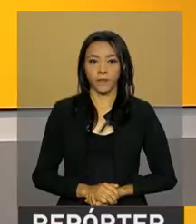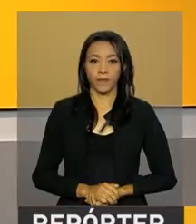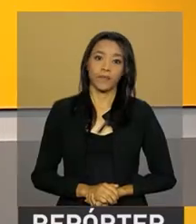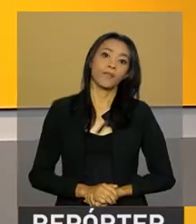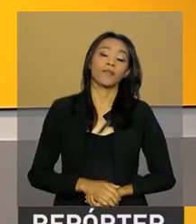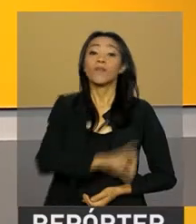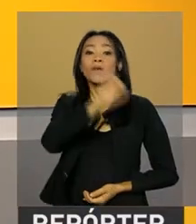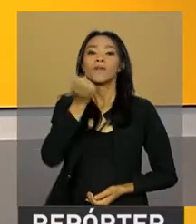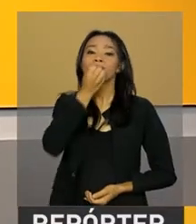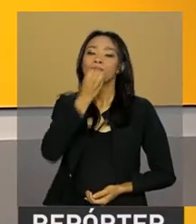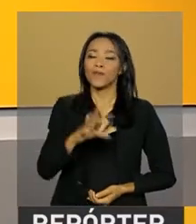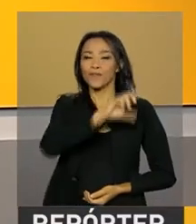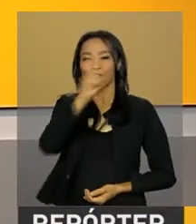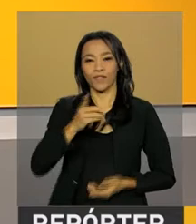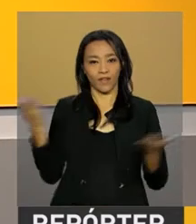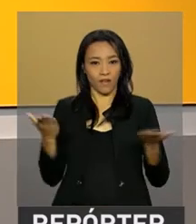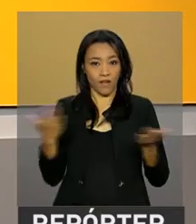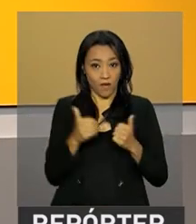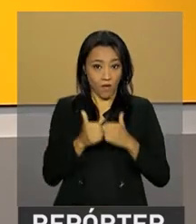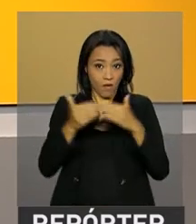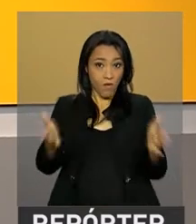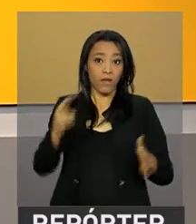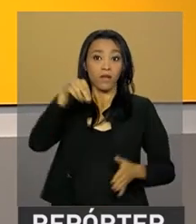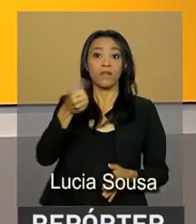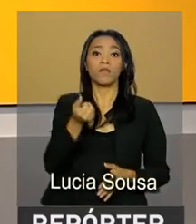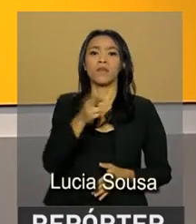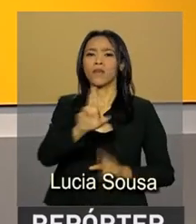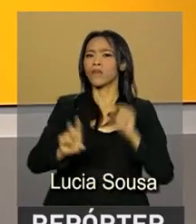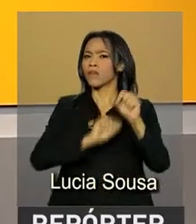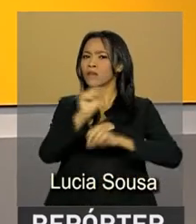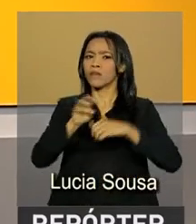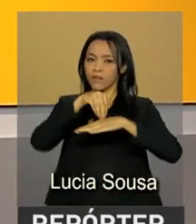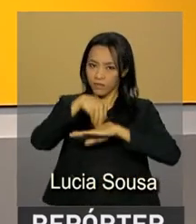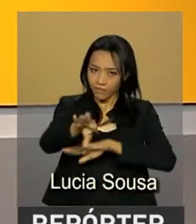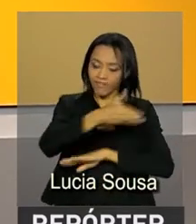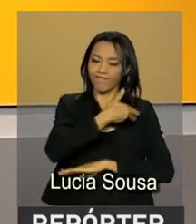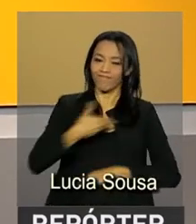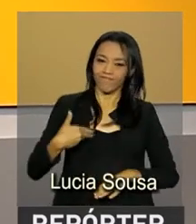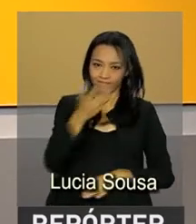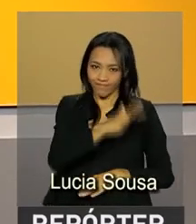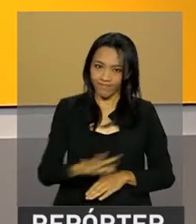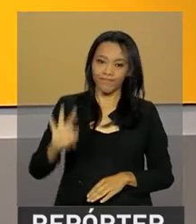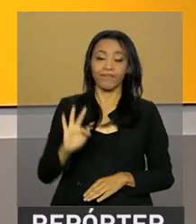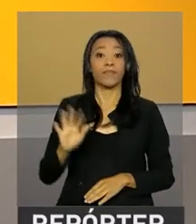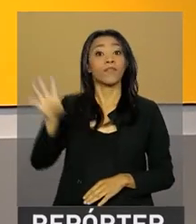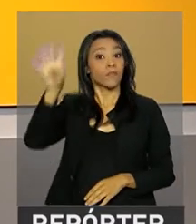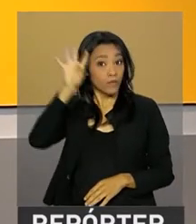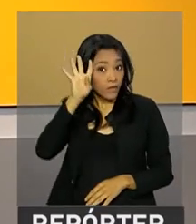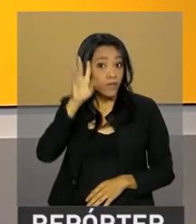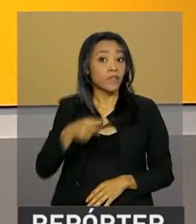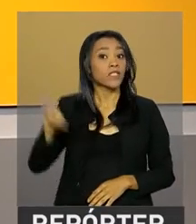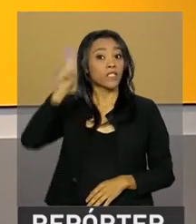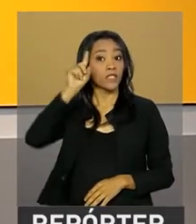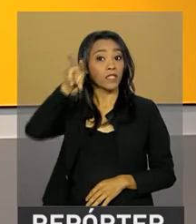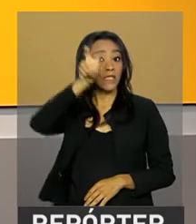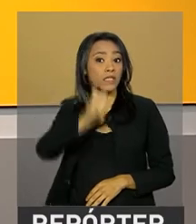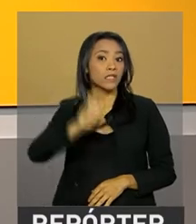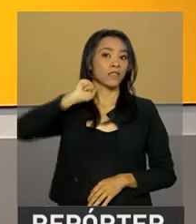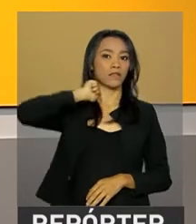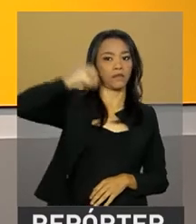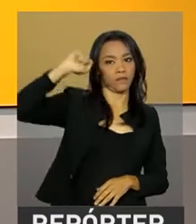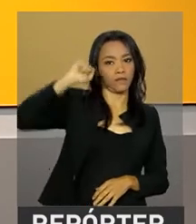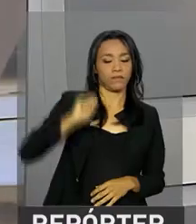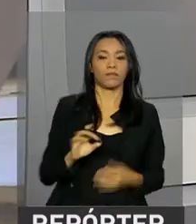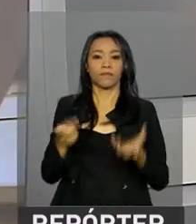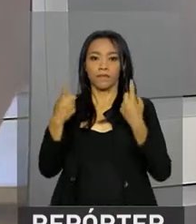Olá, um bom dia para você. Começa agora o Repórter NBR com as notícias do governo federal desta quarta-feira, 5